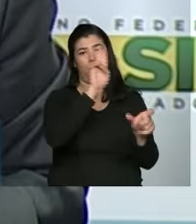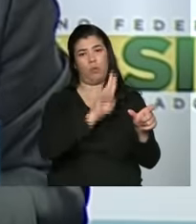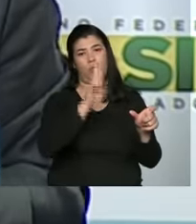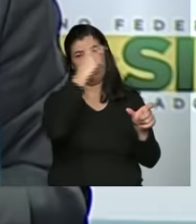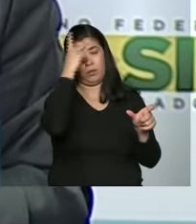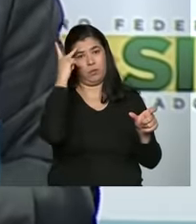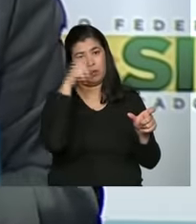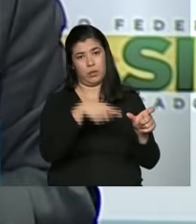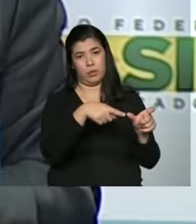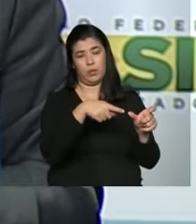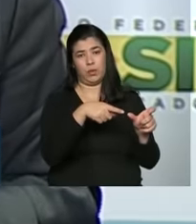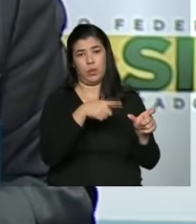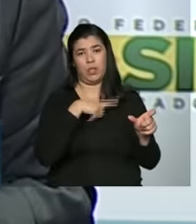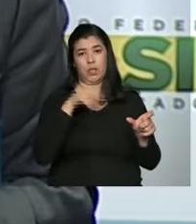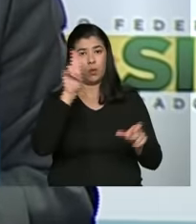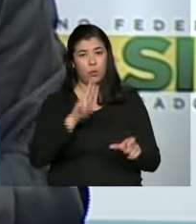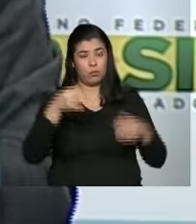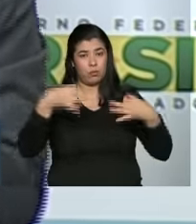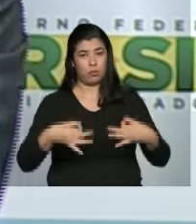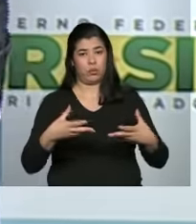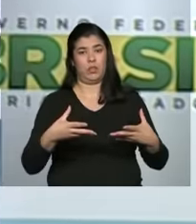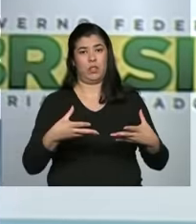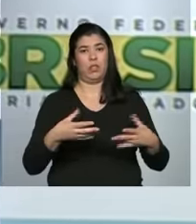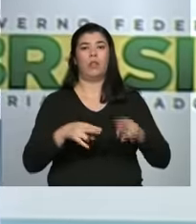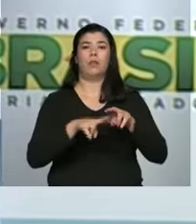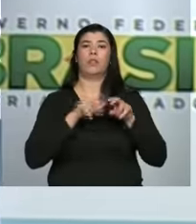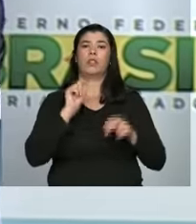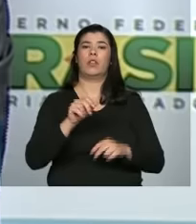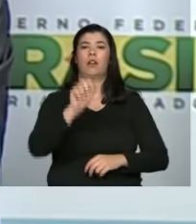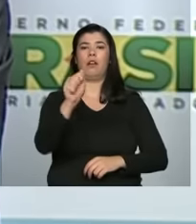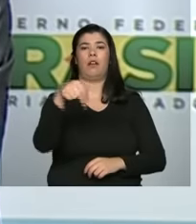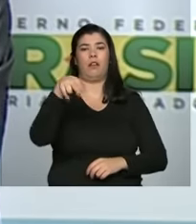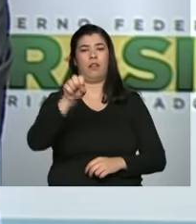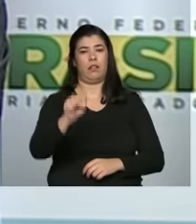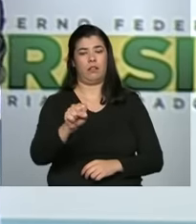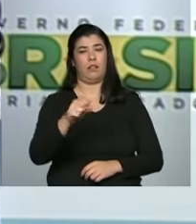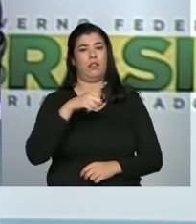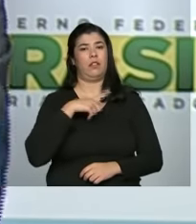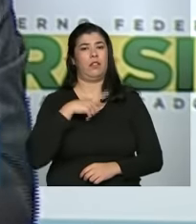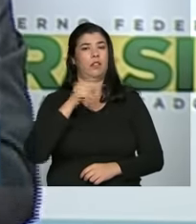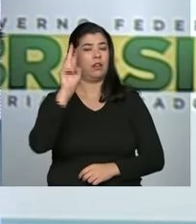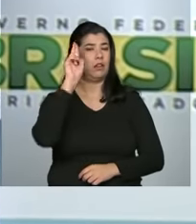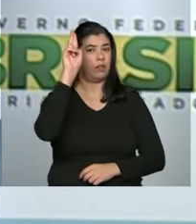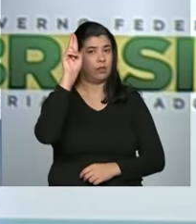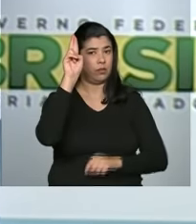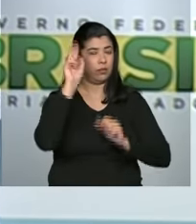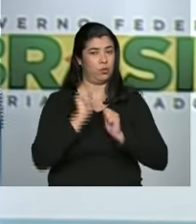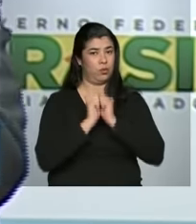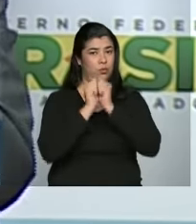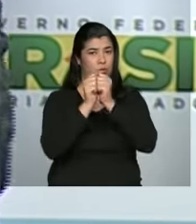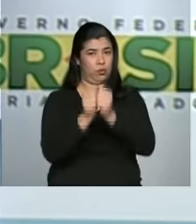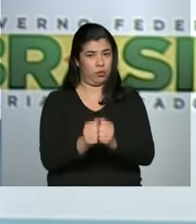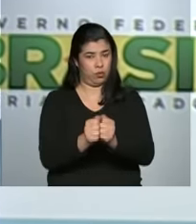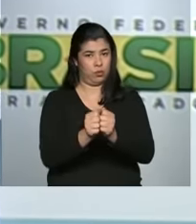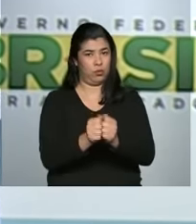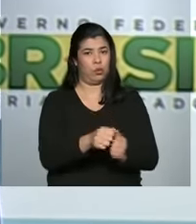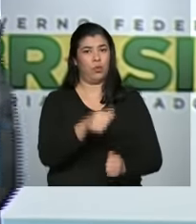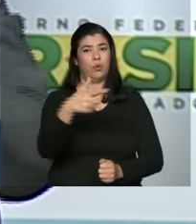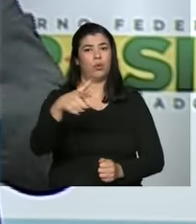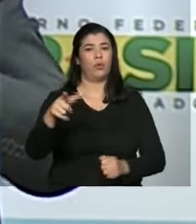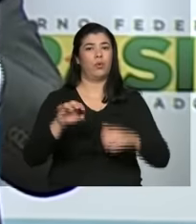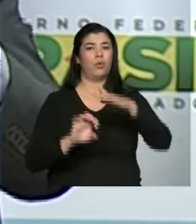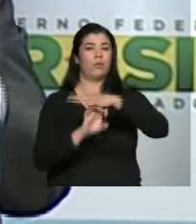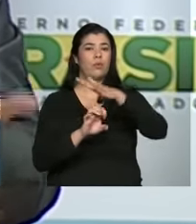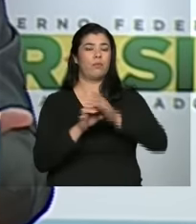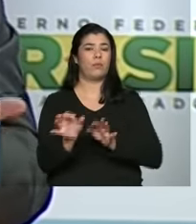racional por isso que a tendência é que a NS lidere o processo junto ao mercado as operadoras de plano de